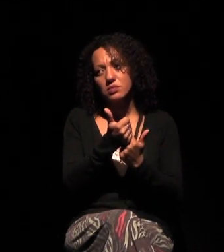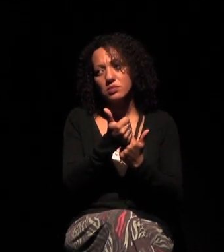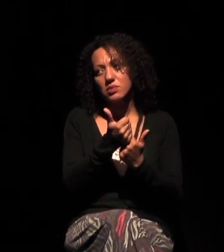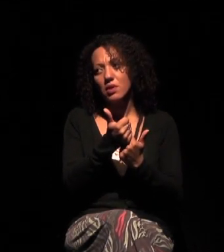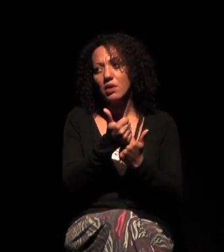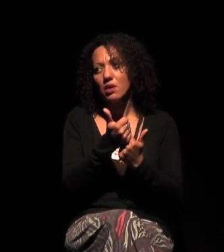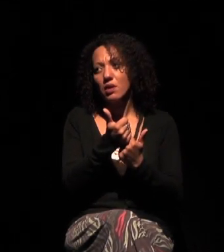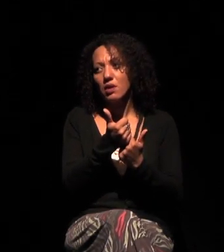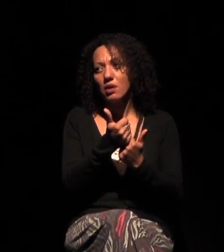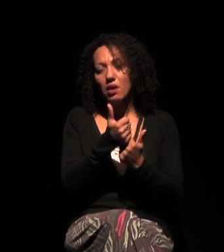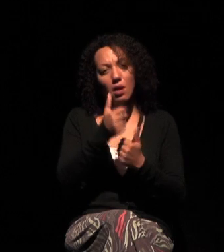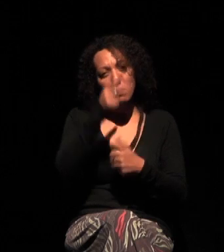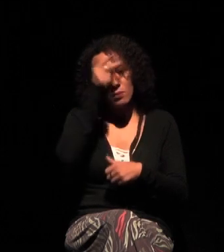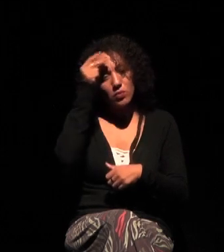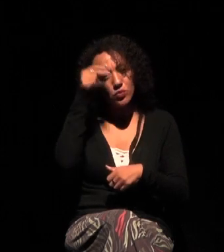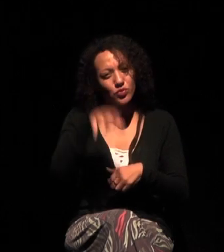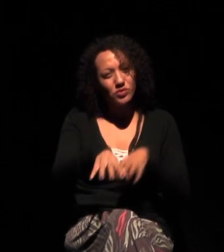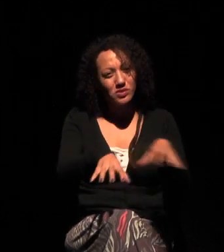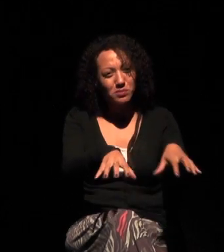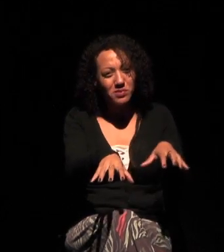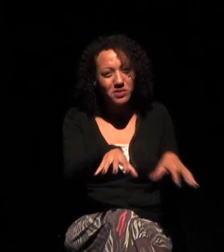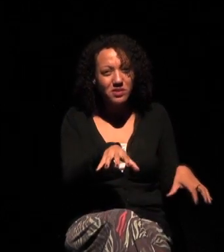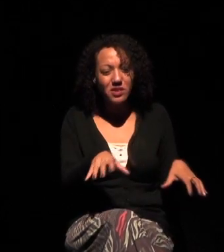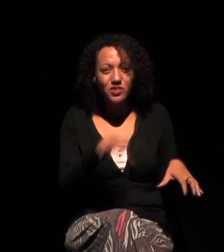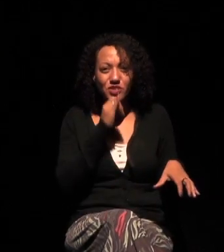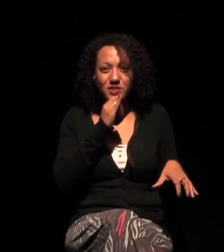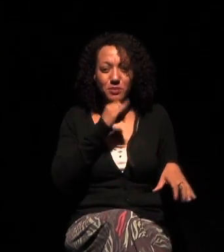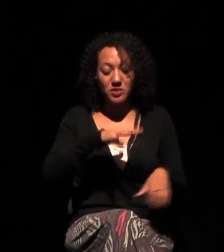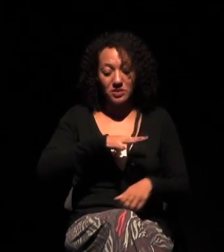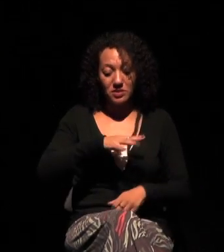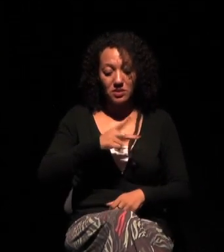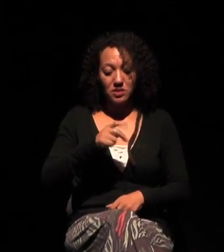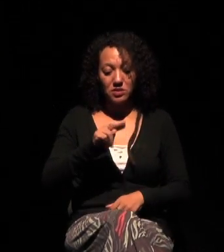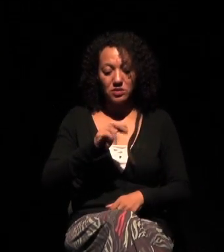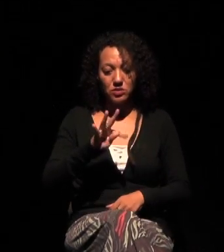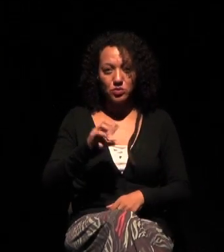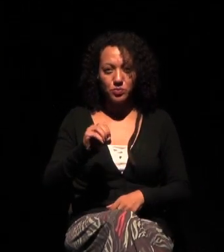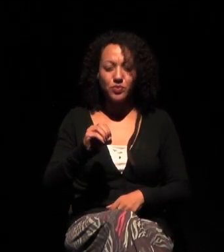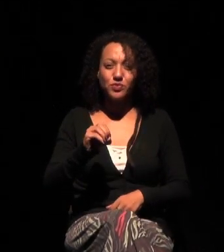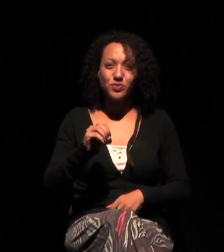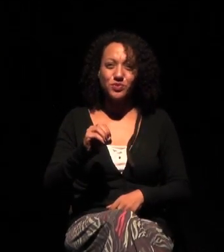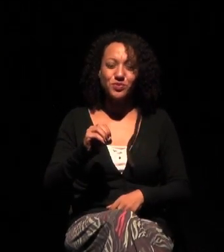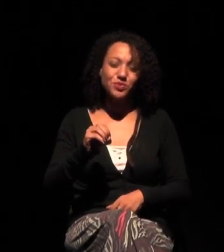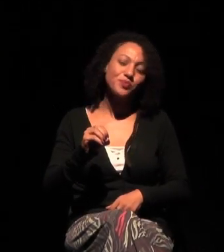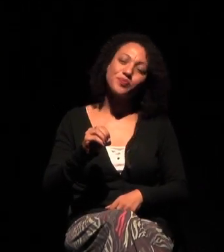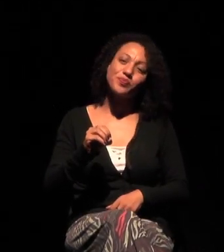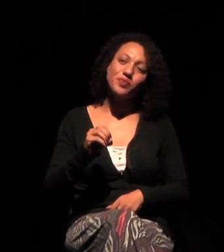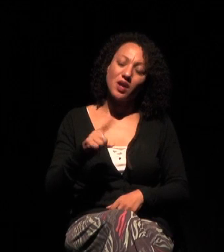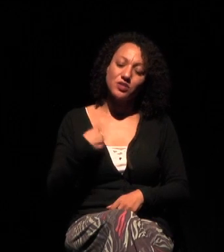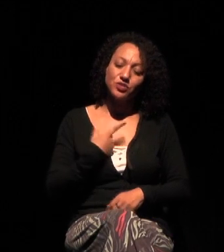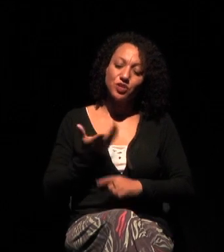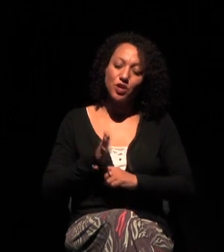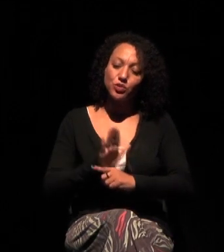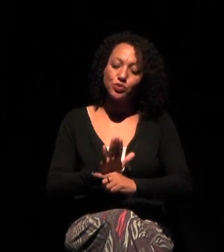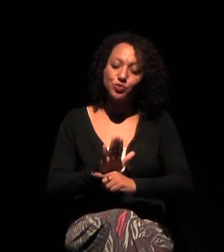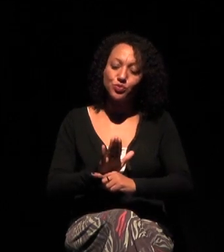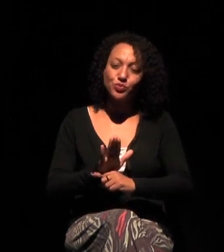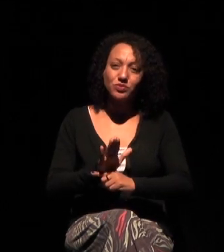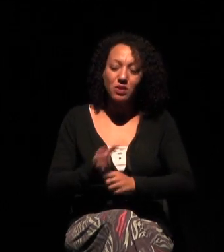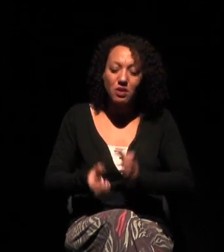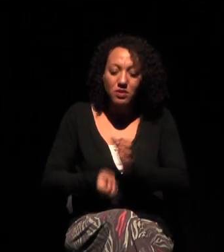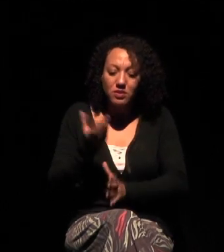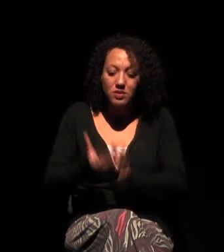municipalidade por exemplo à volta da cidade do porto que tem mais fragilidades nestes campos nós estamos do ponto de vista da formação